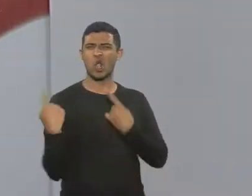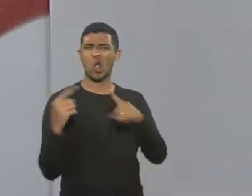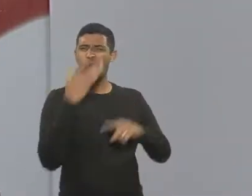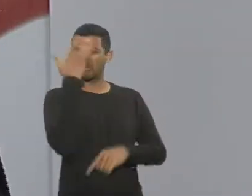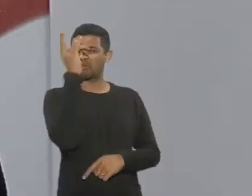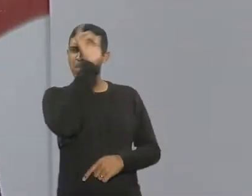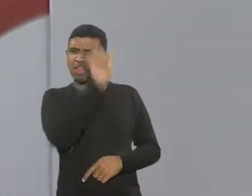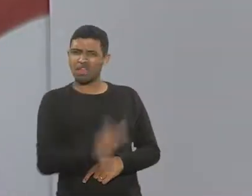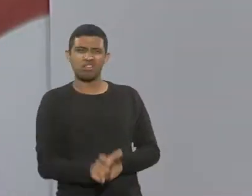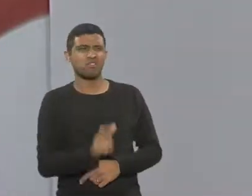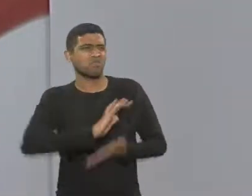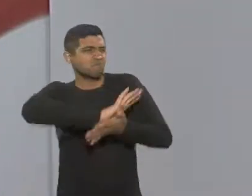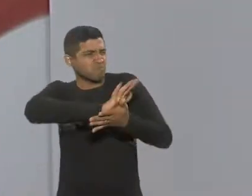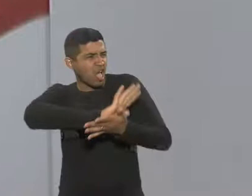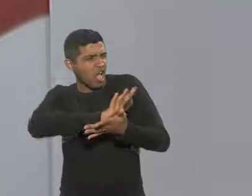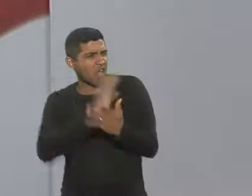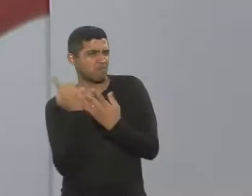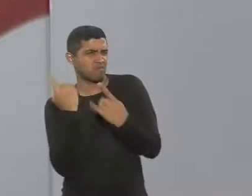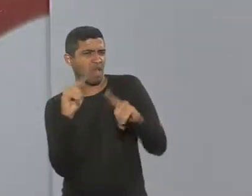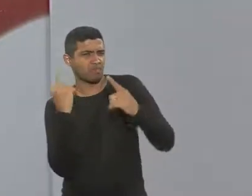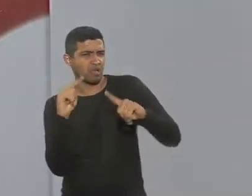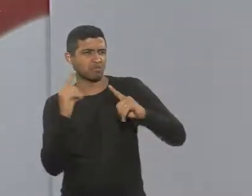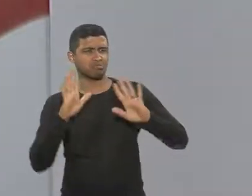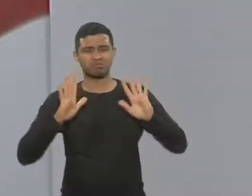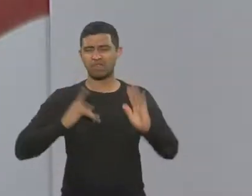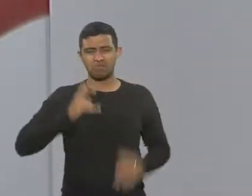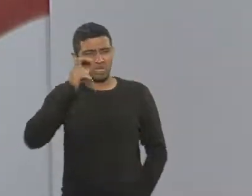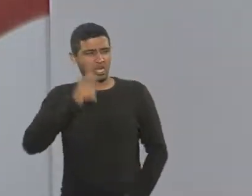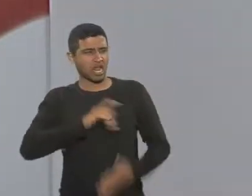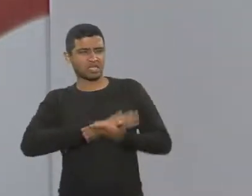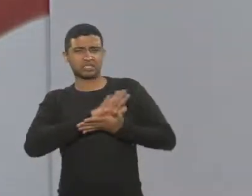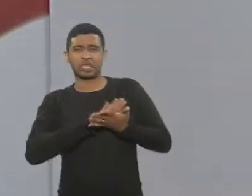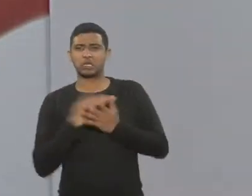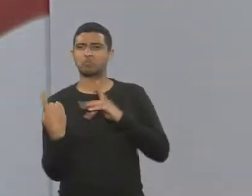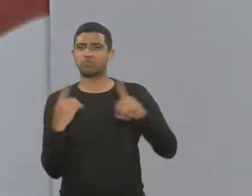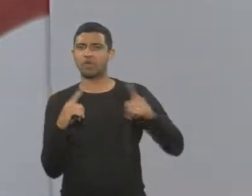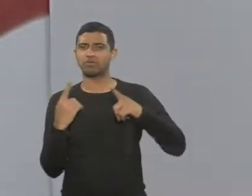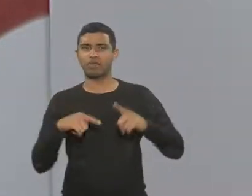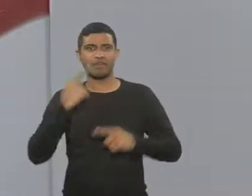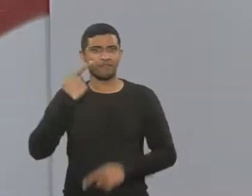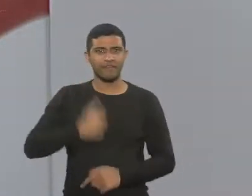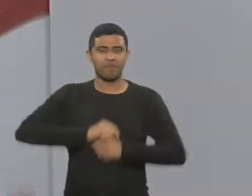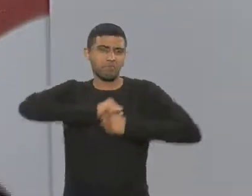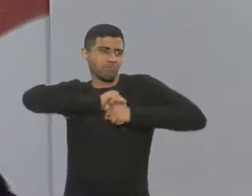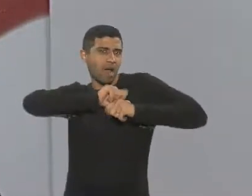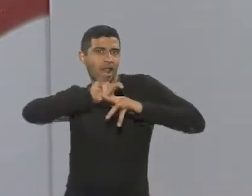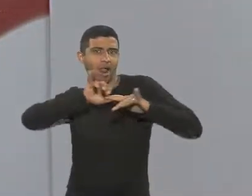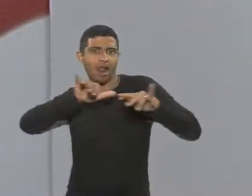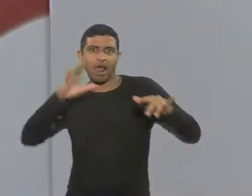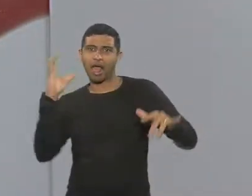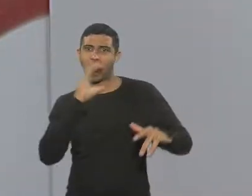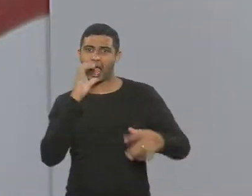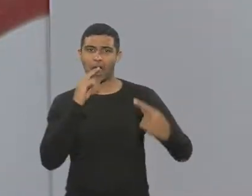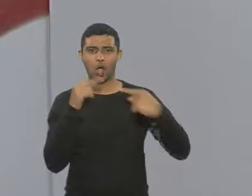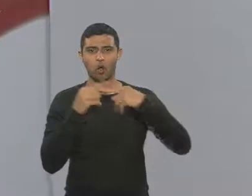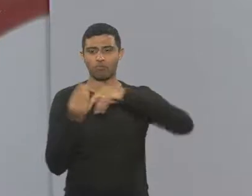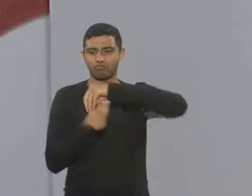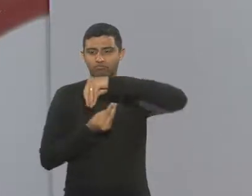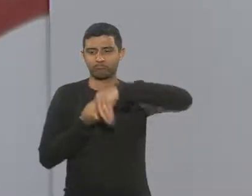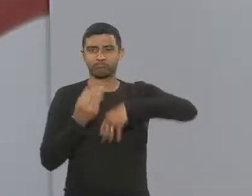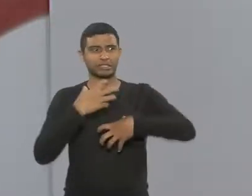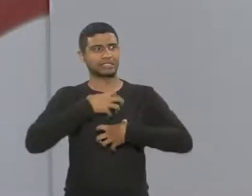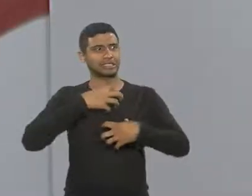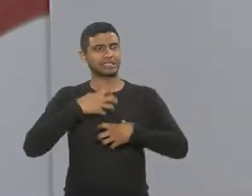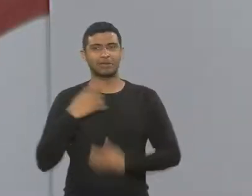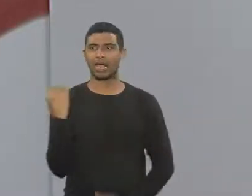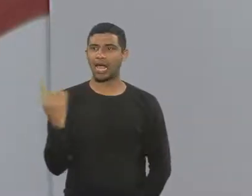o seu oponente, serve muito para você atacar tudo aquilo que não lhe interessa. Então faz um grande sucesso, porque mexe profundamente com as